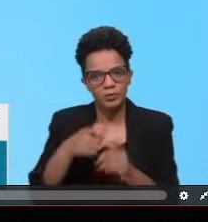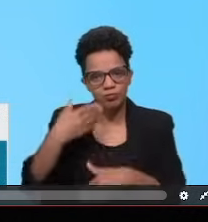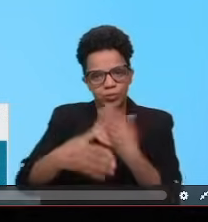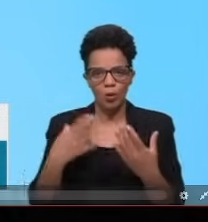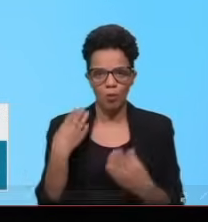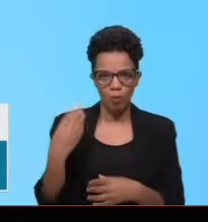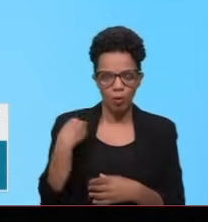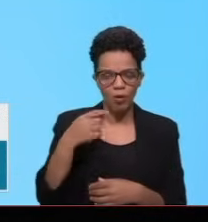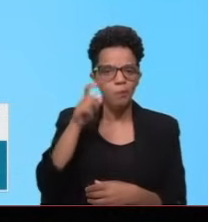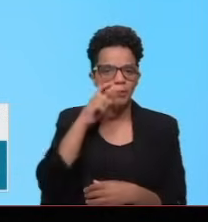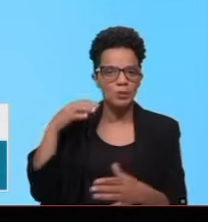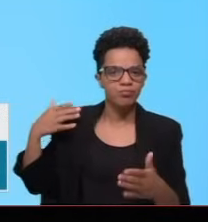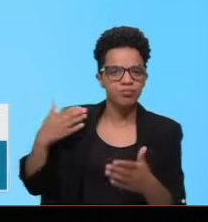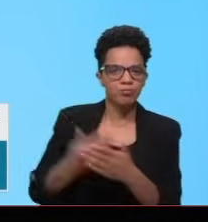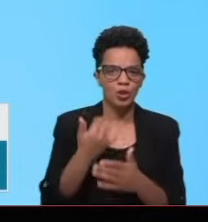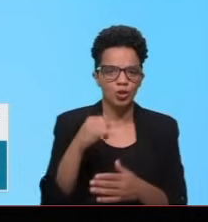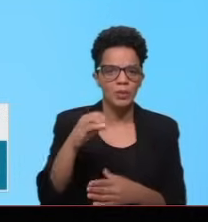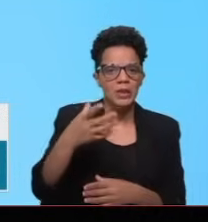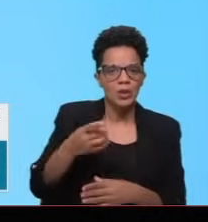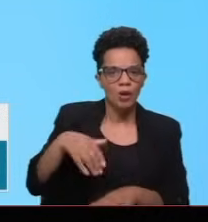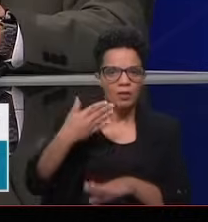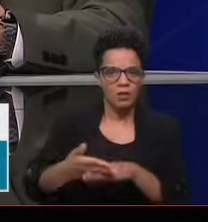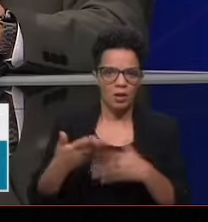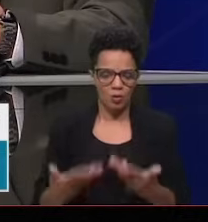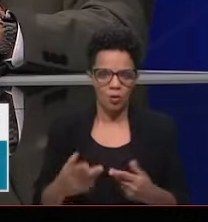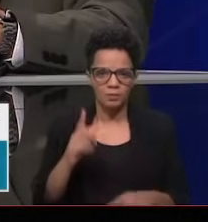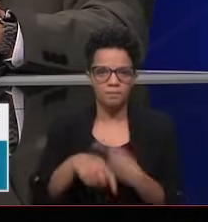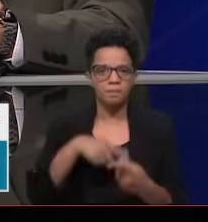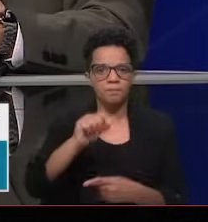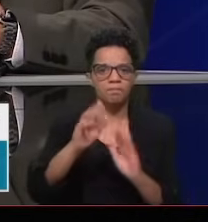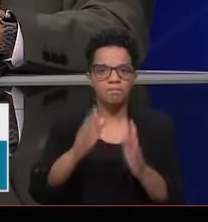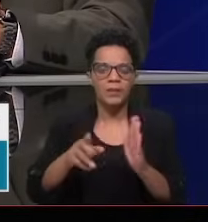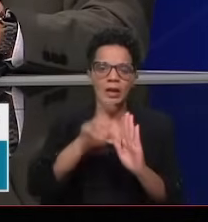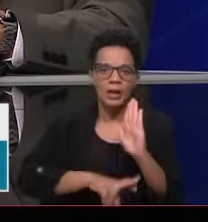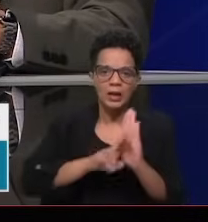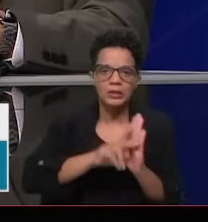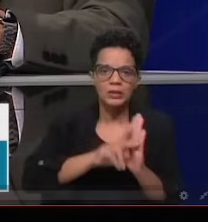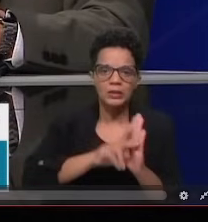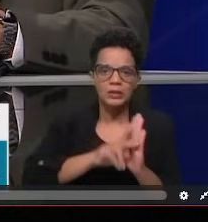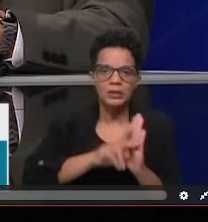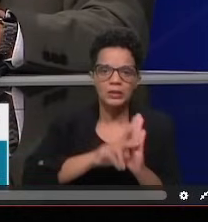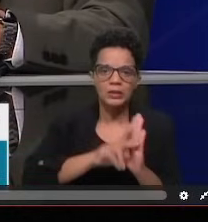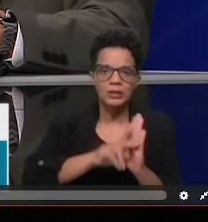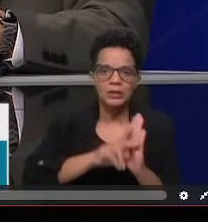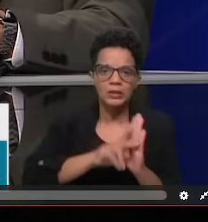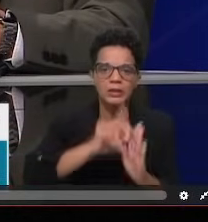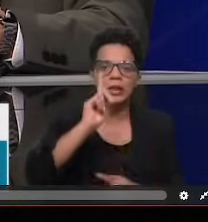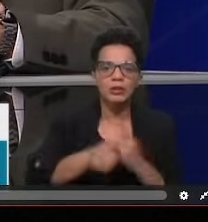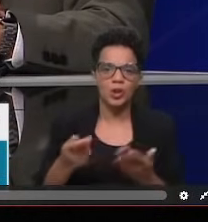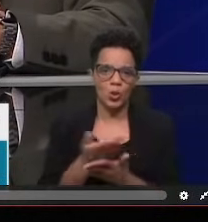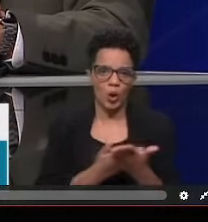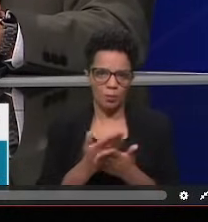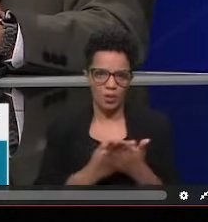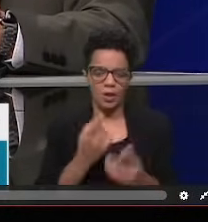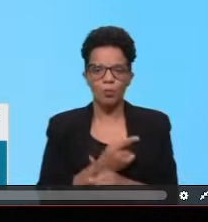esquerda defende isto desde 2019 é depois preciso regras nac vocês deixem-se continuar a cair neste discurso ridículo Malta